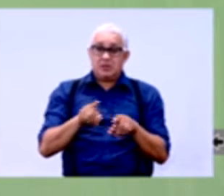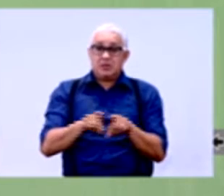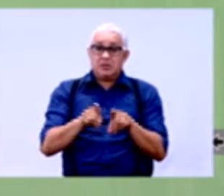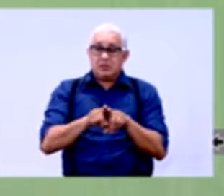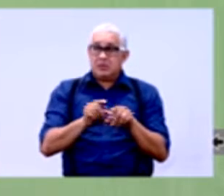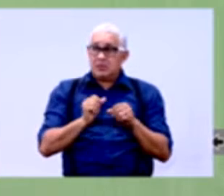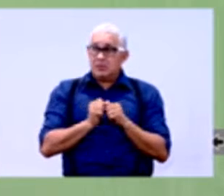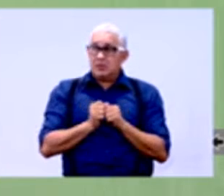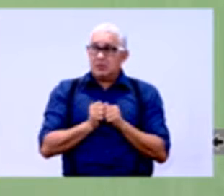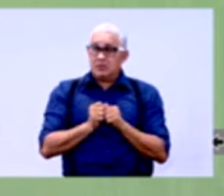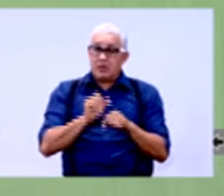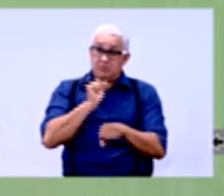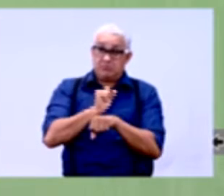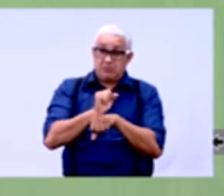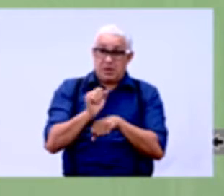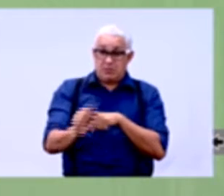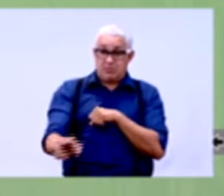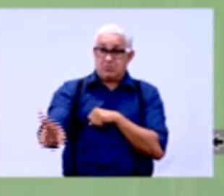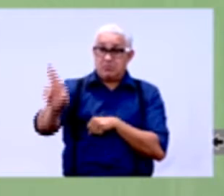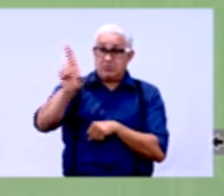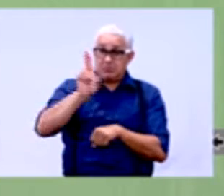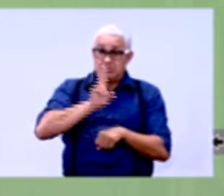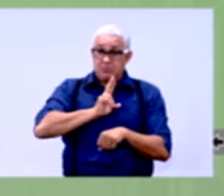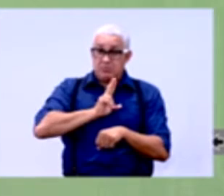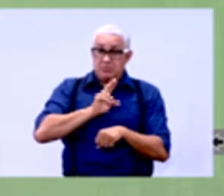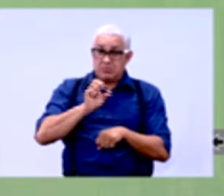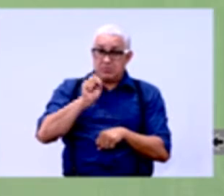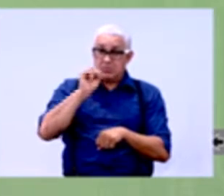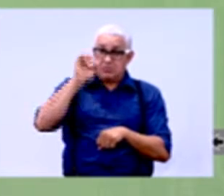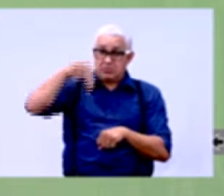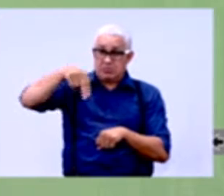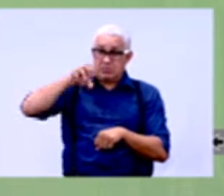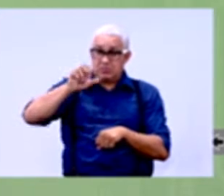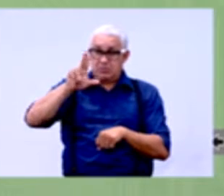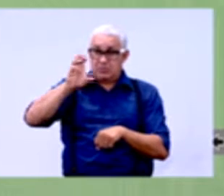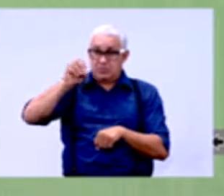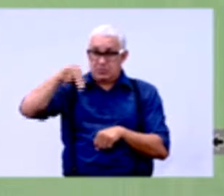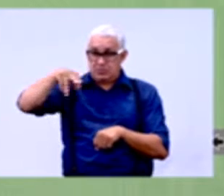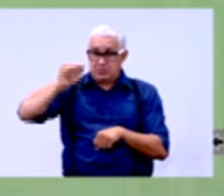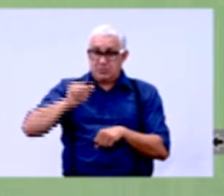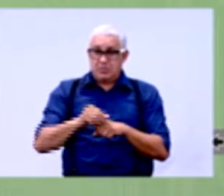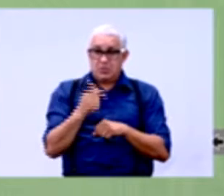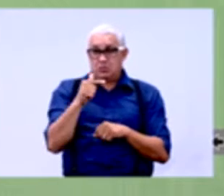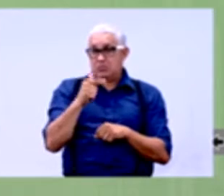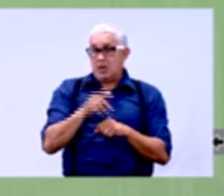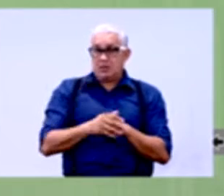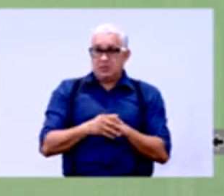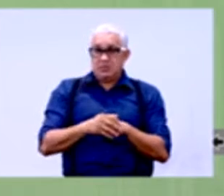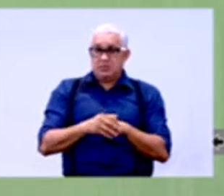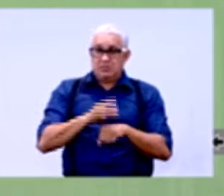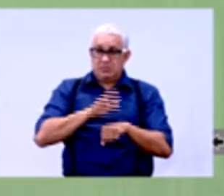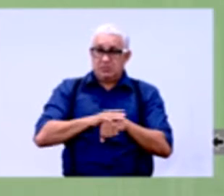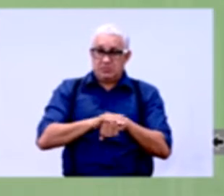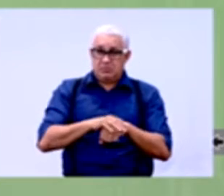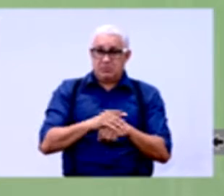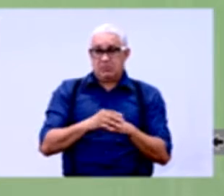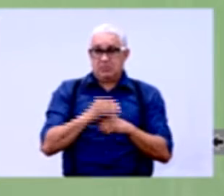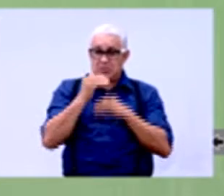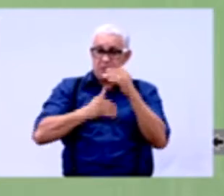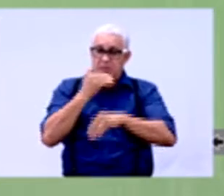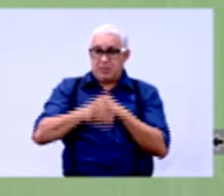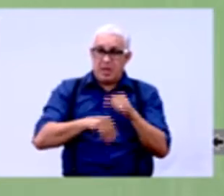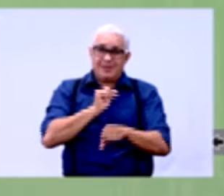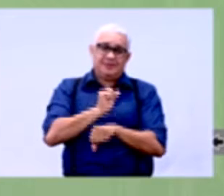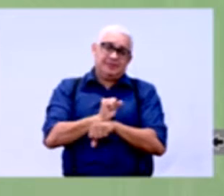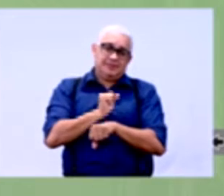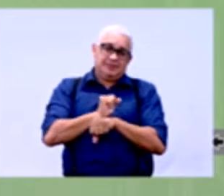situação que está à espera de retorno de uma chamada síncrona. Não inclui situação em que um processo está adormecido